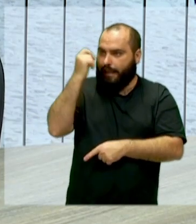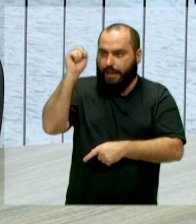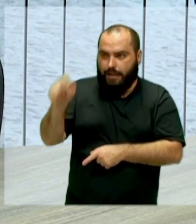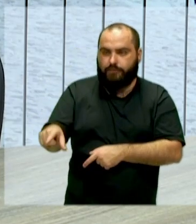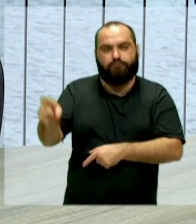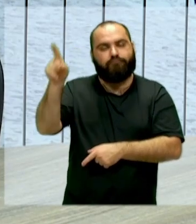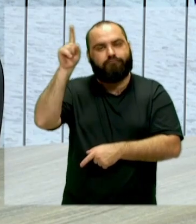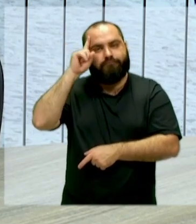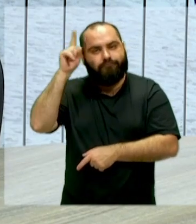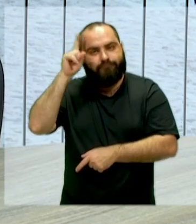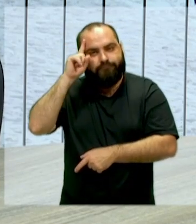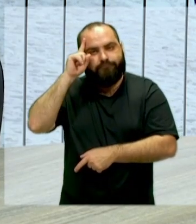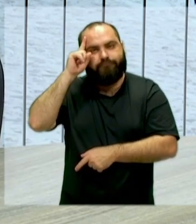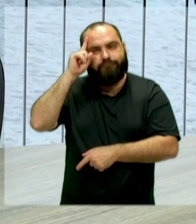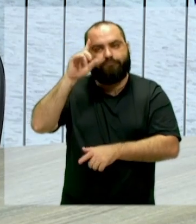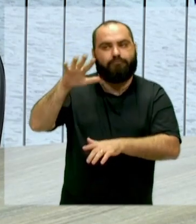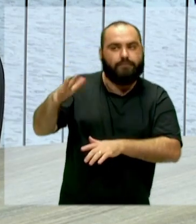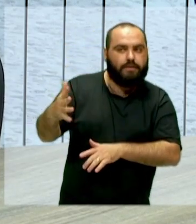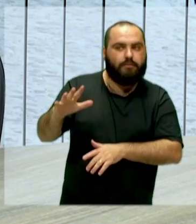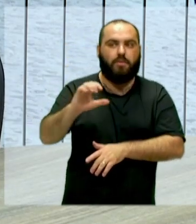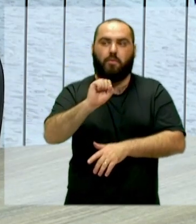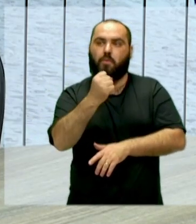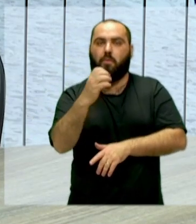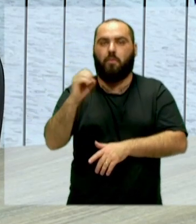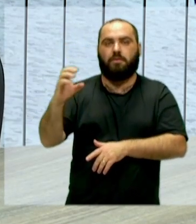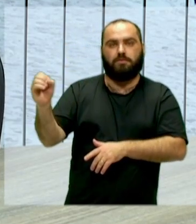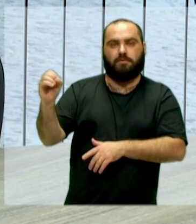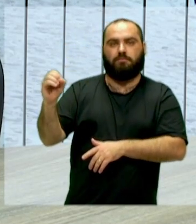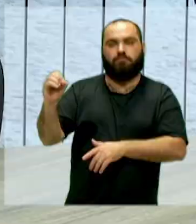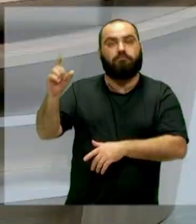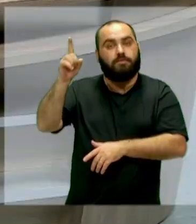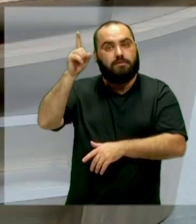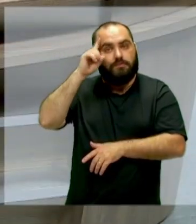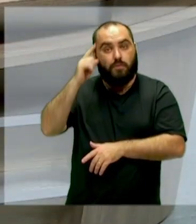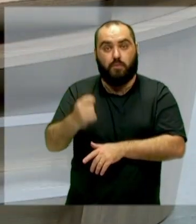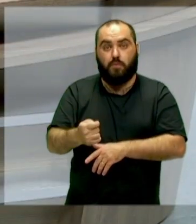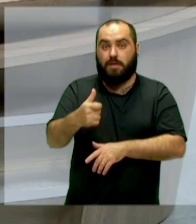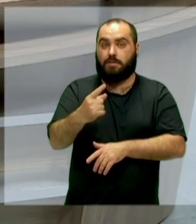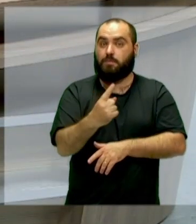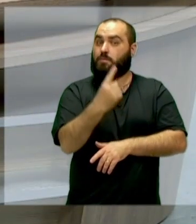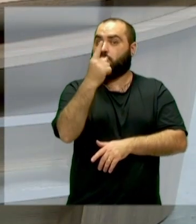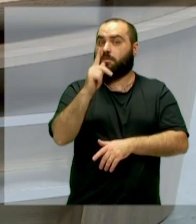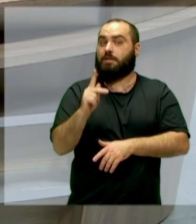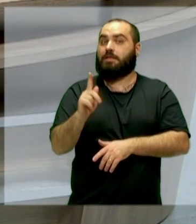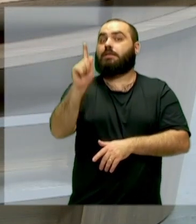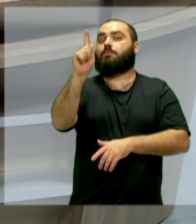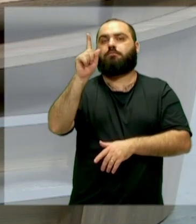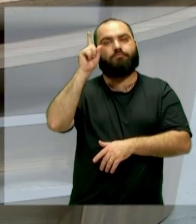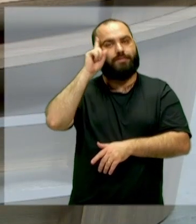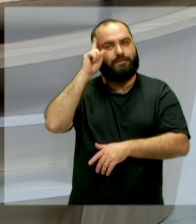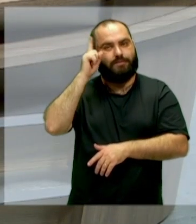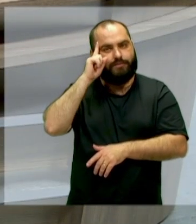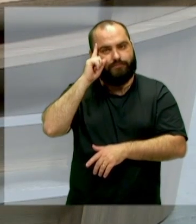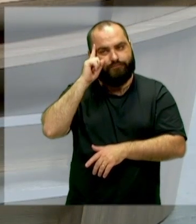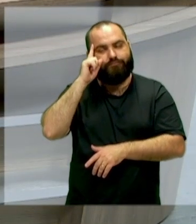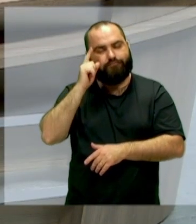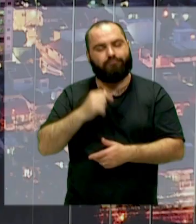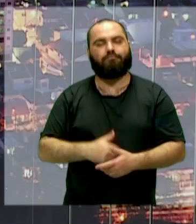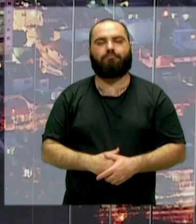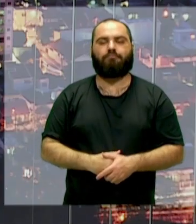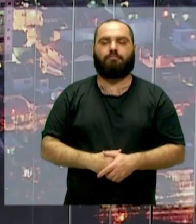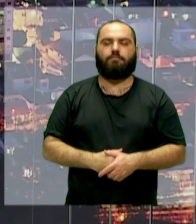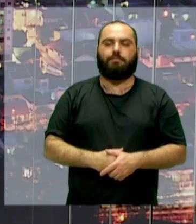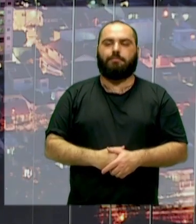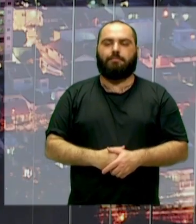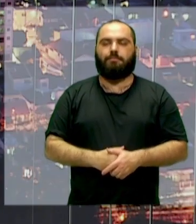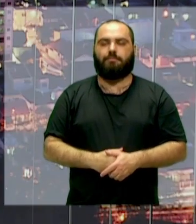dias pelo menos aí 800 G por dia por pessoa então é bem importante a gente falar todo dia mu coisa e e